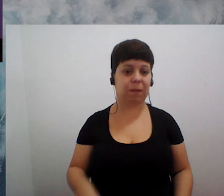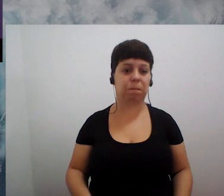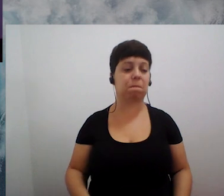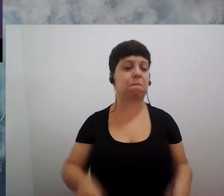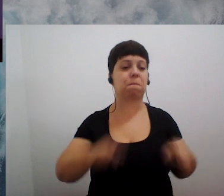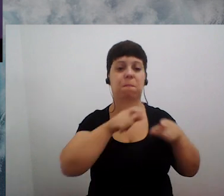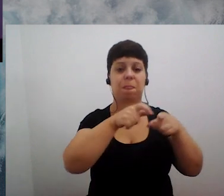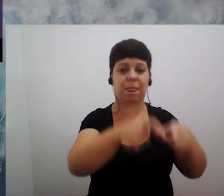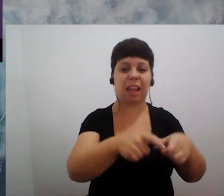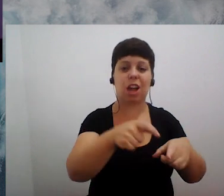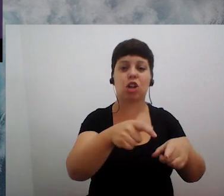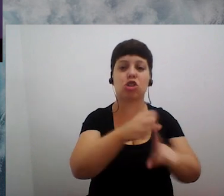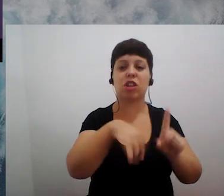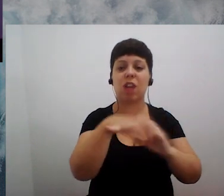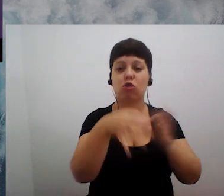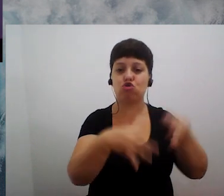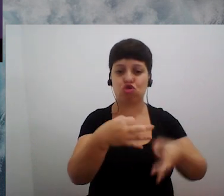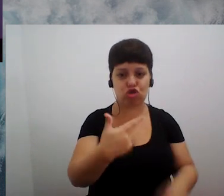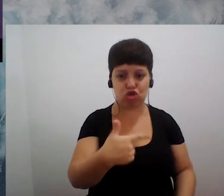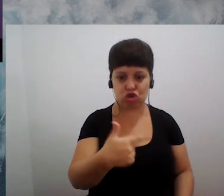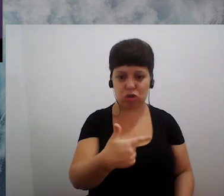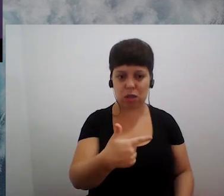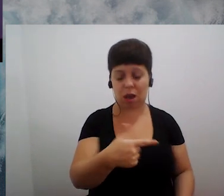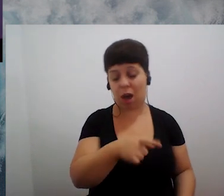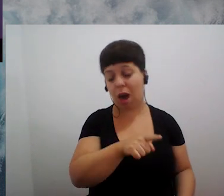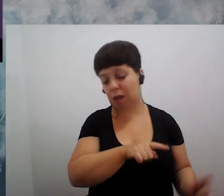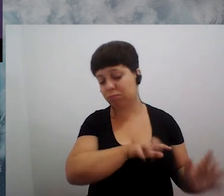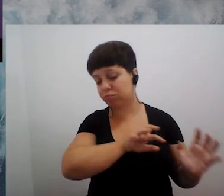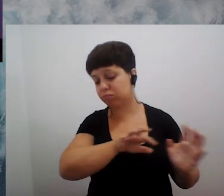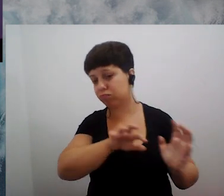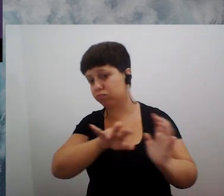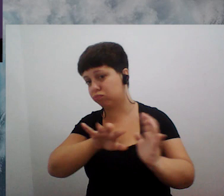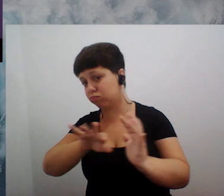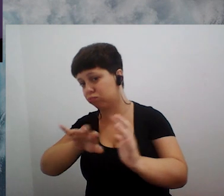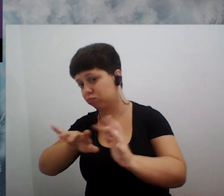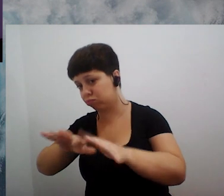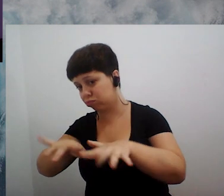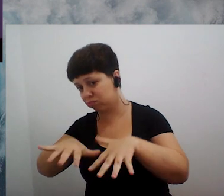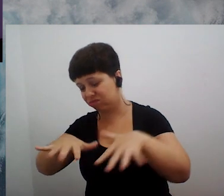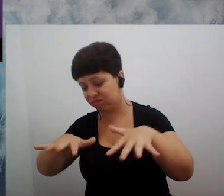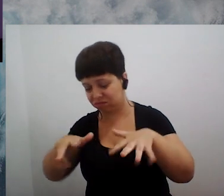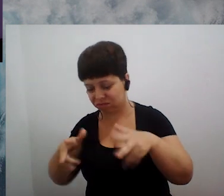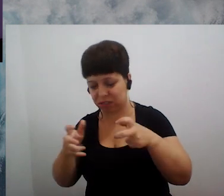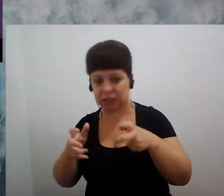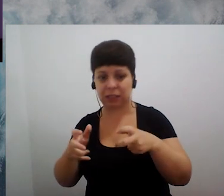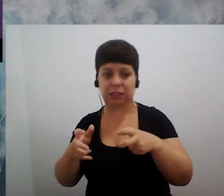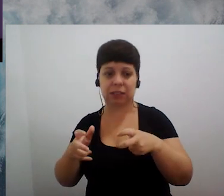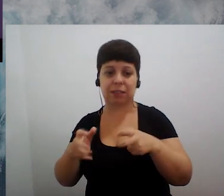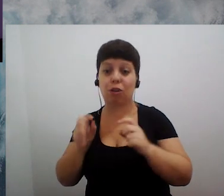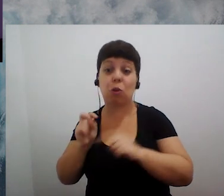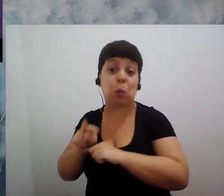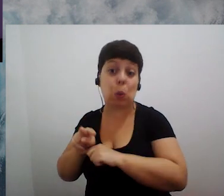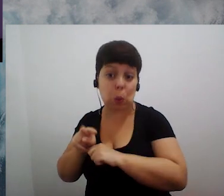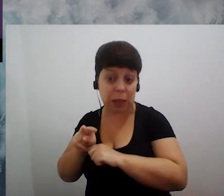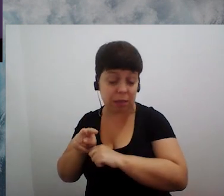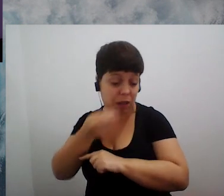Toda a marginalização, toda a injustiça social, e isso tudo está sendo refletido nele. E é isso que a gente tem que combater. Então